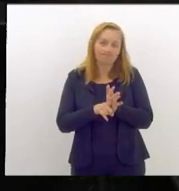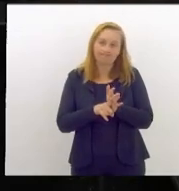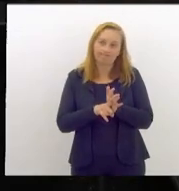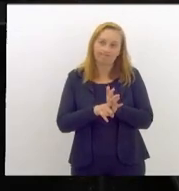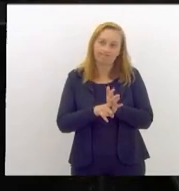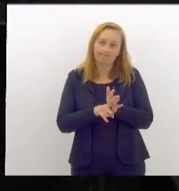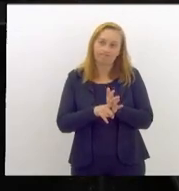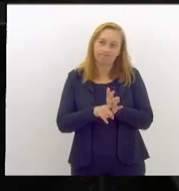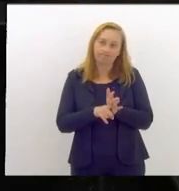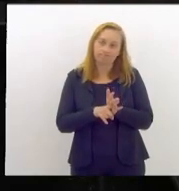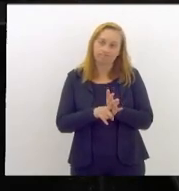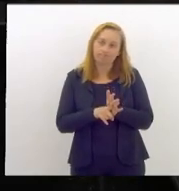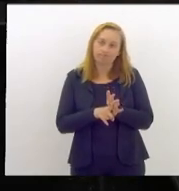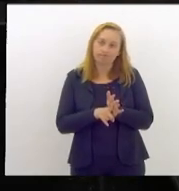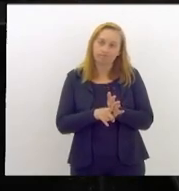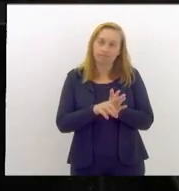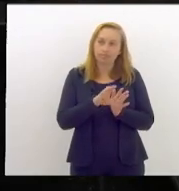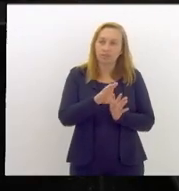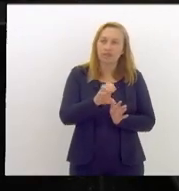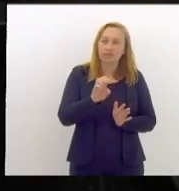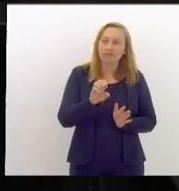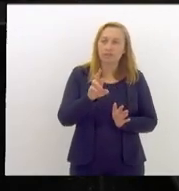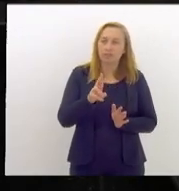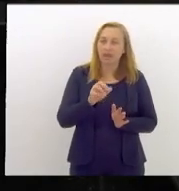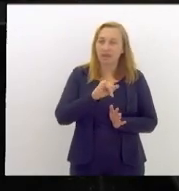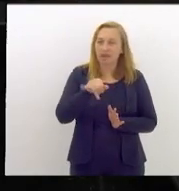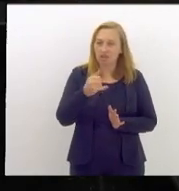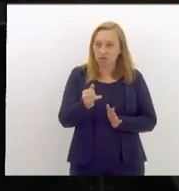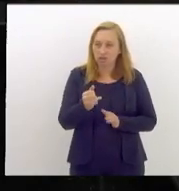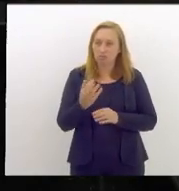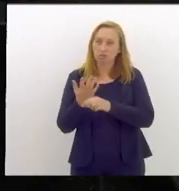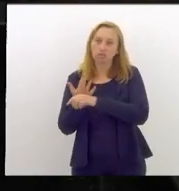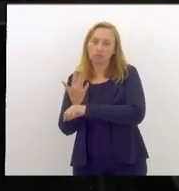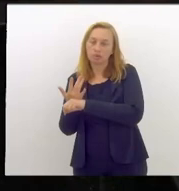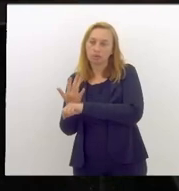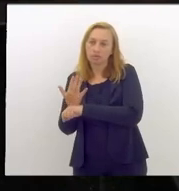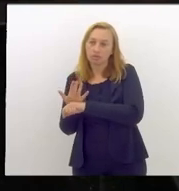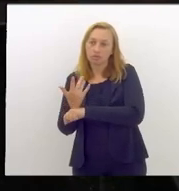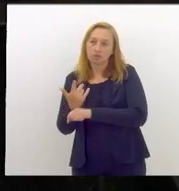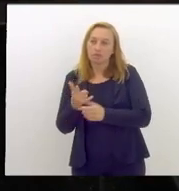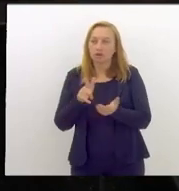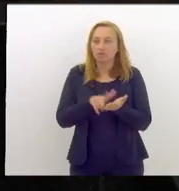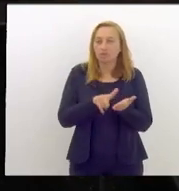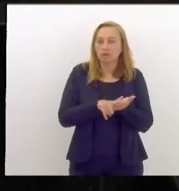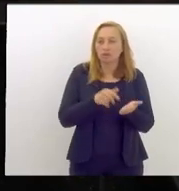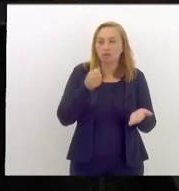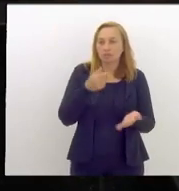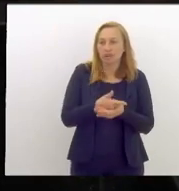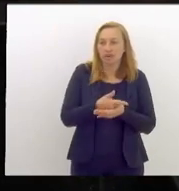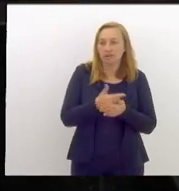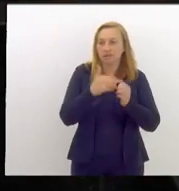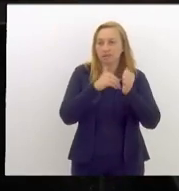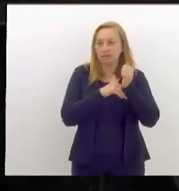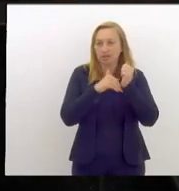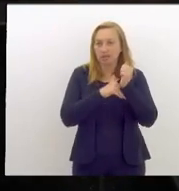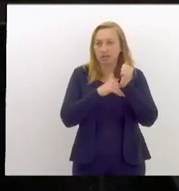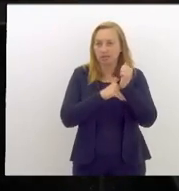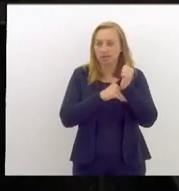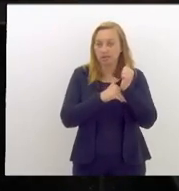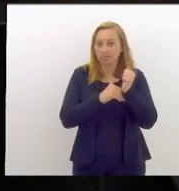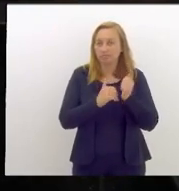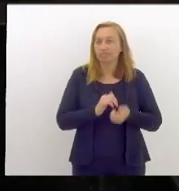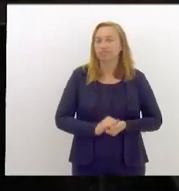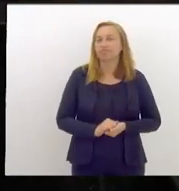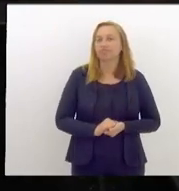os casos ceperj UERJ e a folha de pagamento secreto e